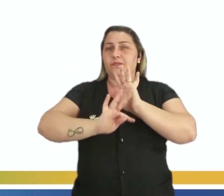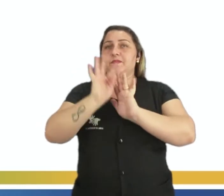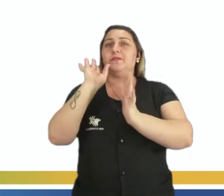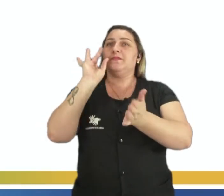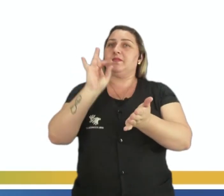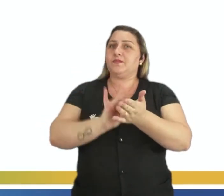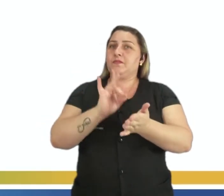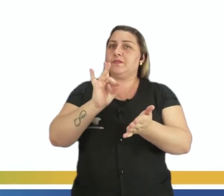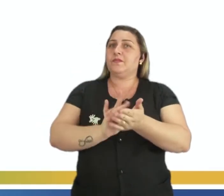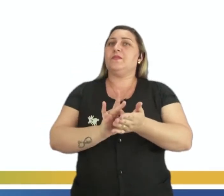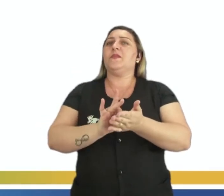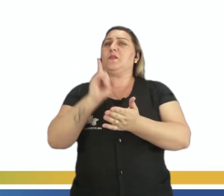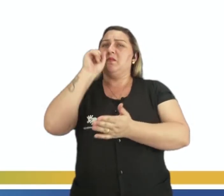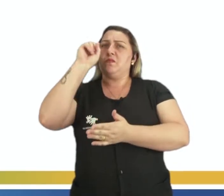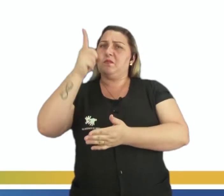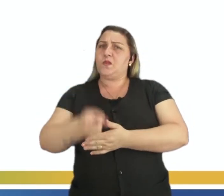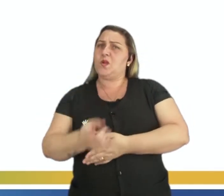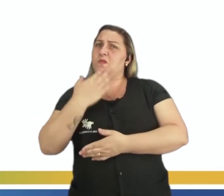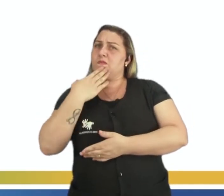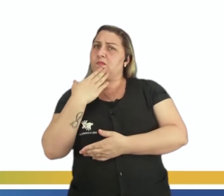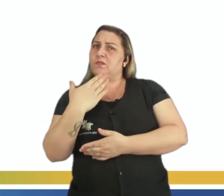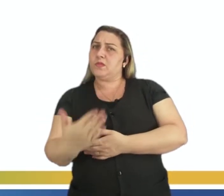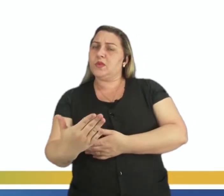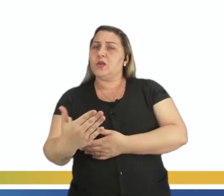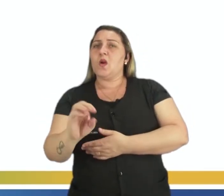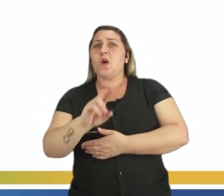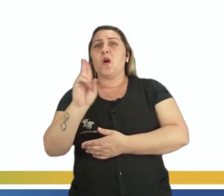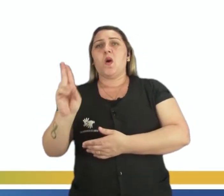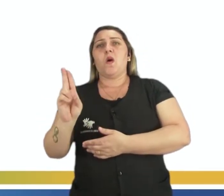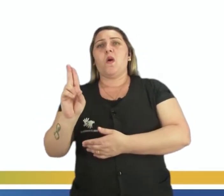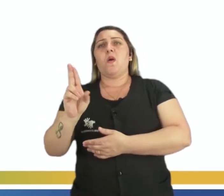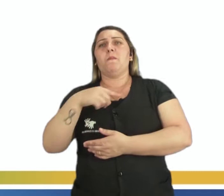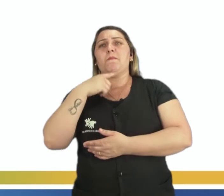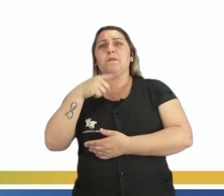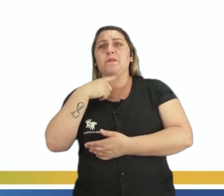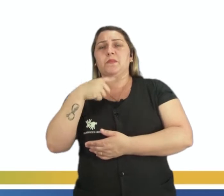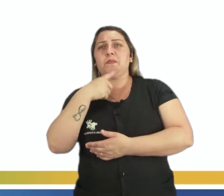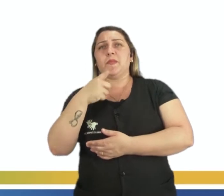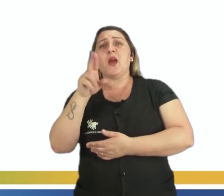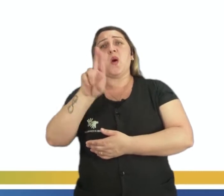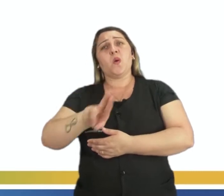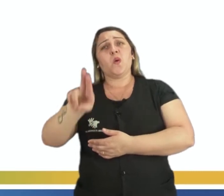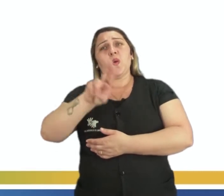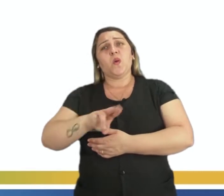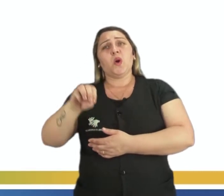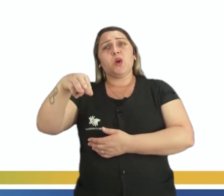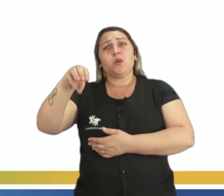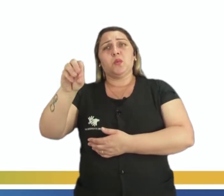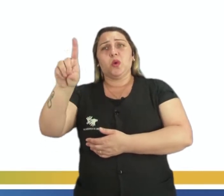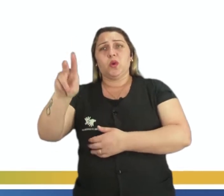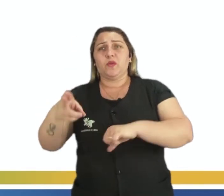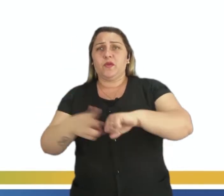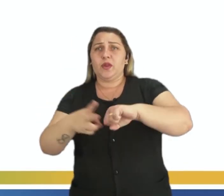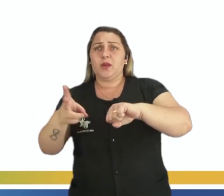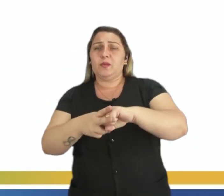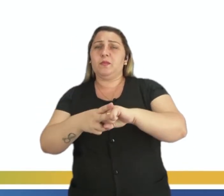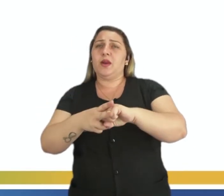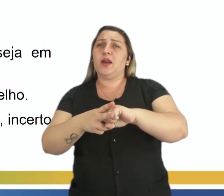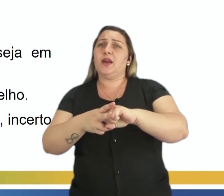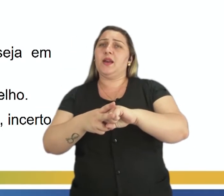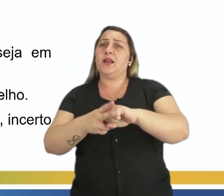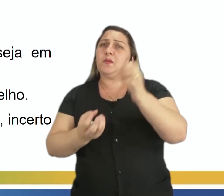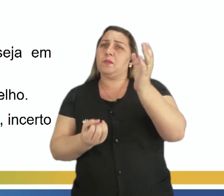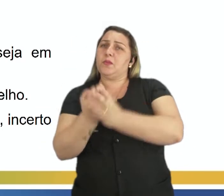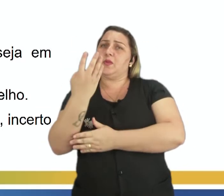uma verdade, uma ordem, um pedido ou um questionamento é o uso dos modos verbais na produção